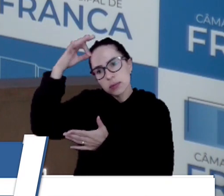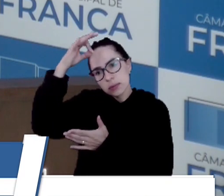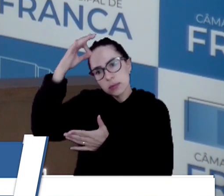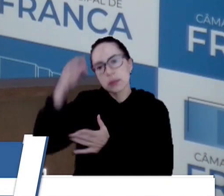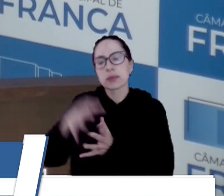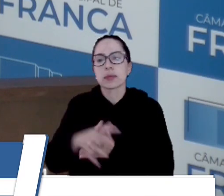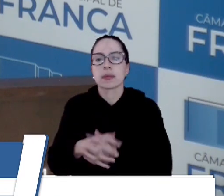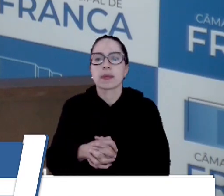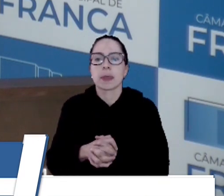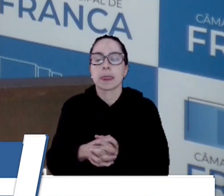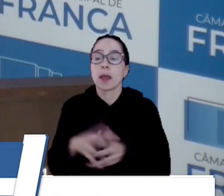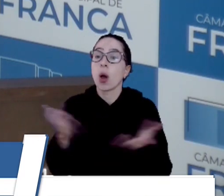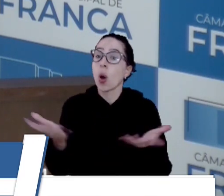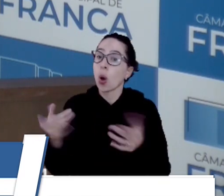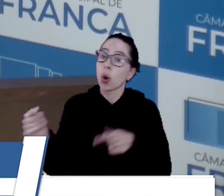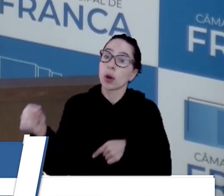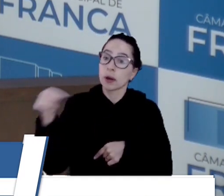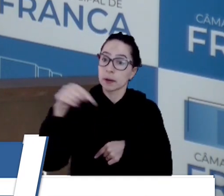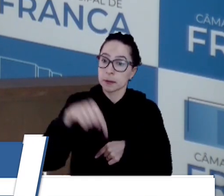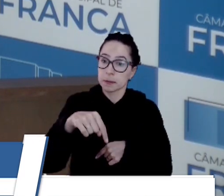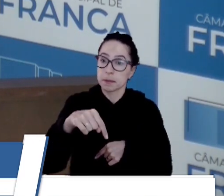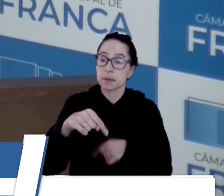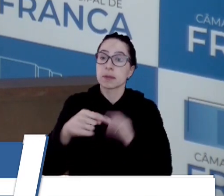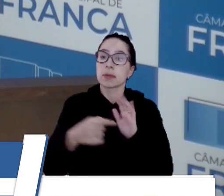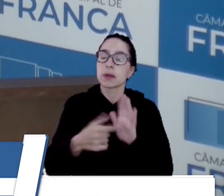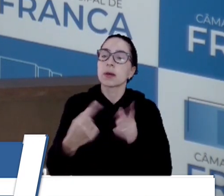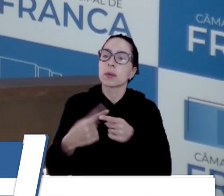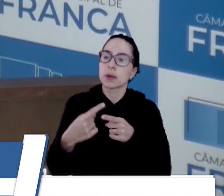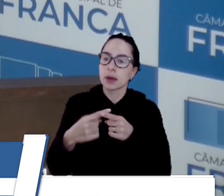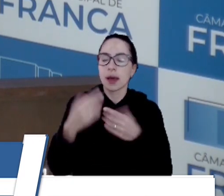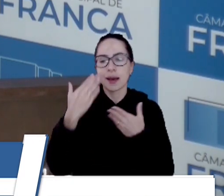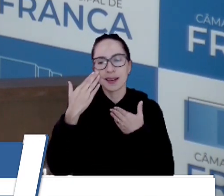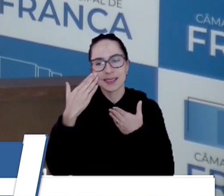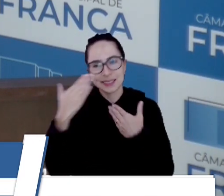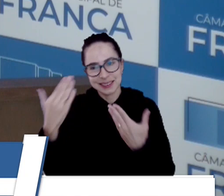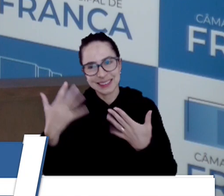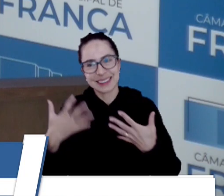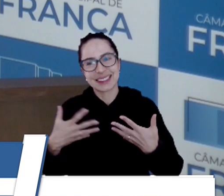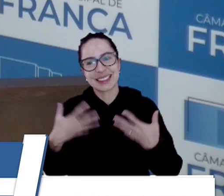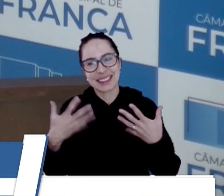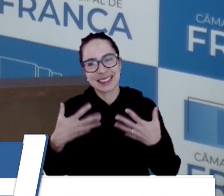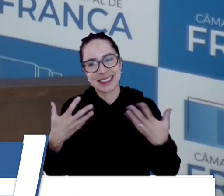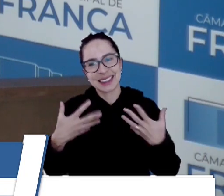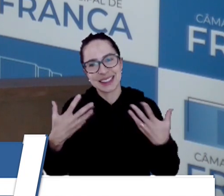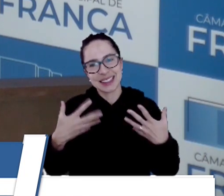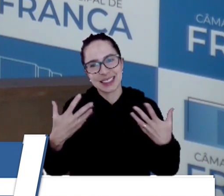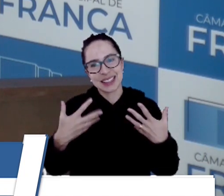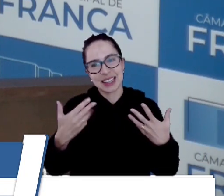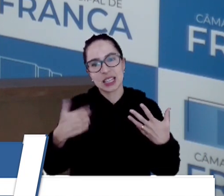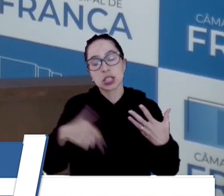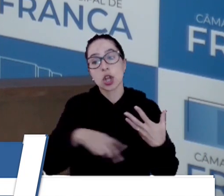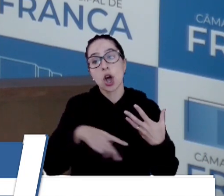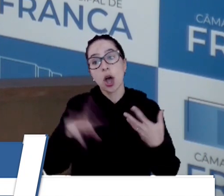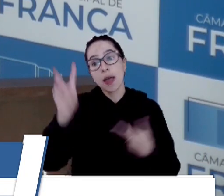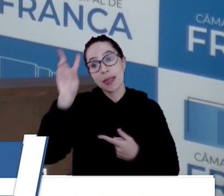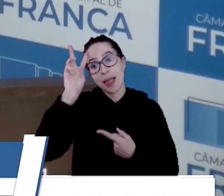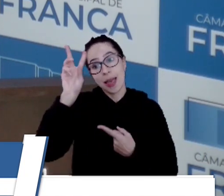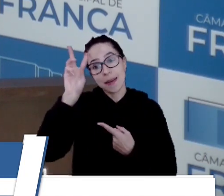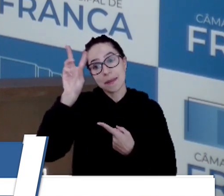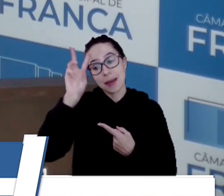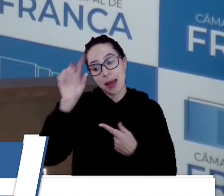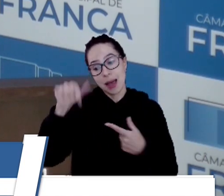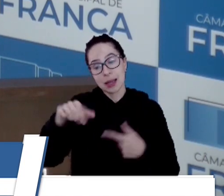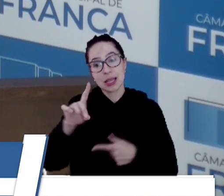O que nos trouxe aqui realmente é a gratidão, a alegria de nós sermos lembrados nessa